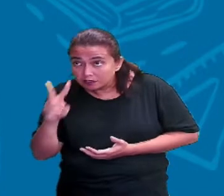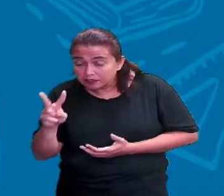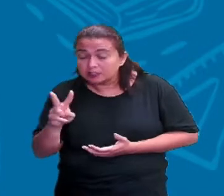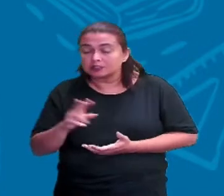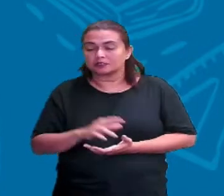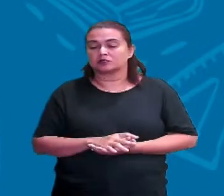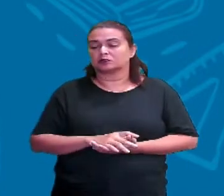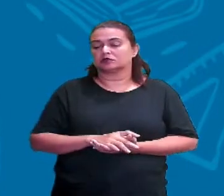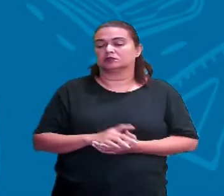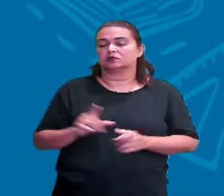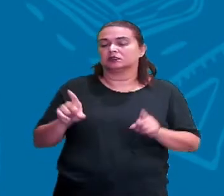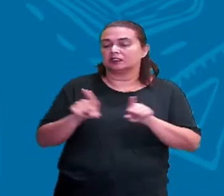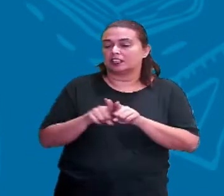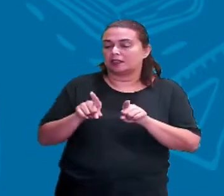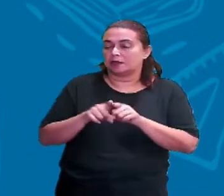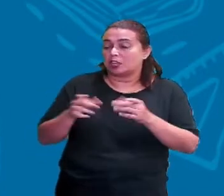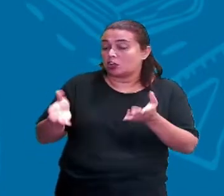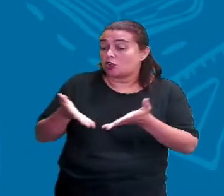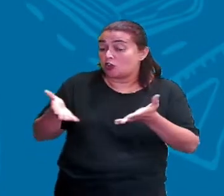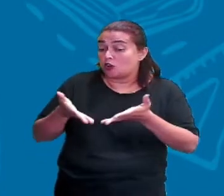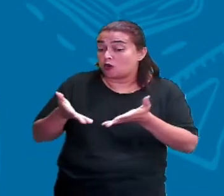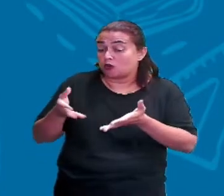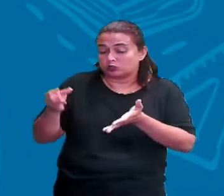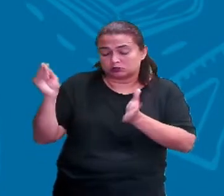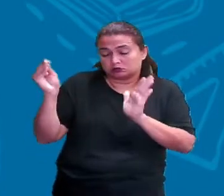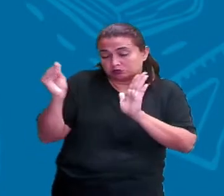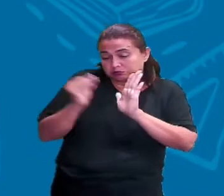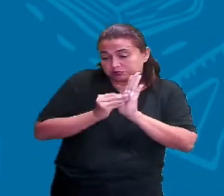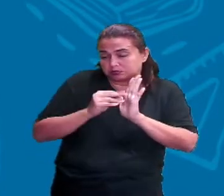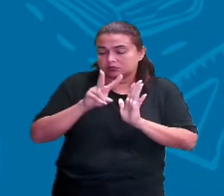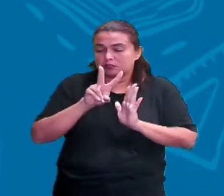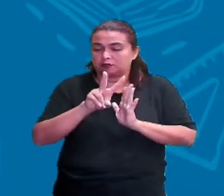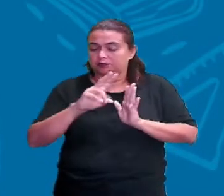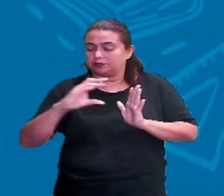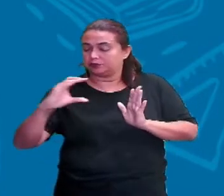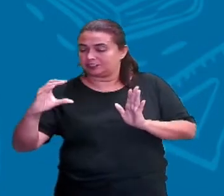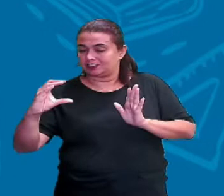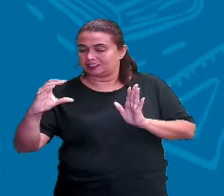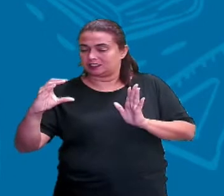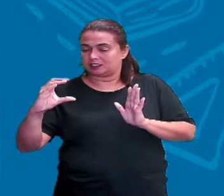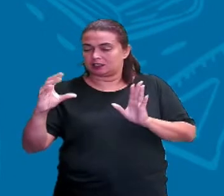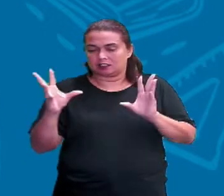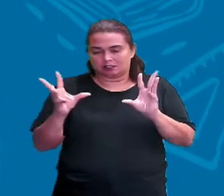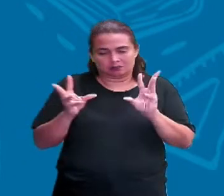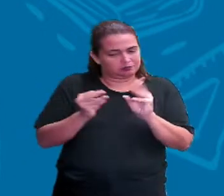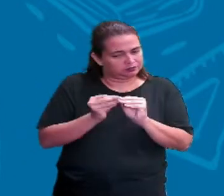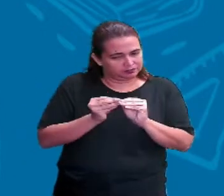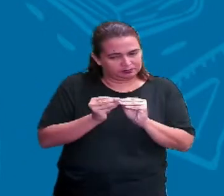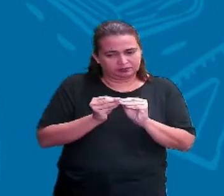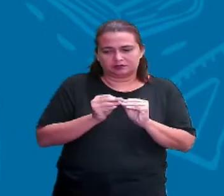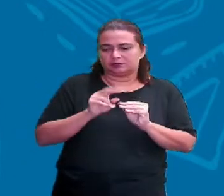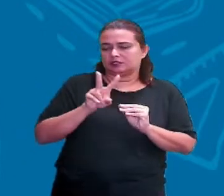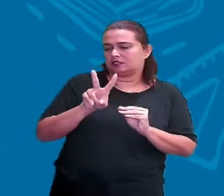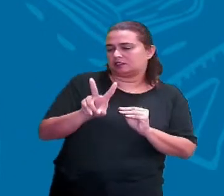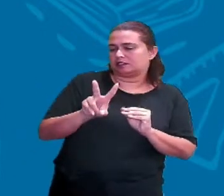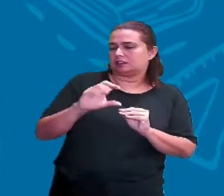escrita informal, VC, que acontece muito essa forma de grafia, essa forma gráfica,